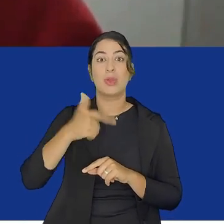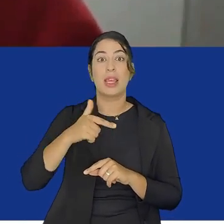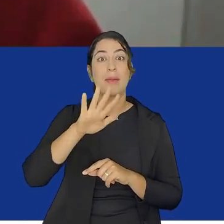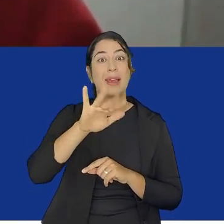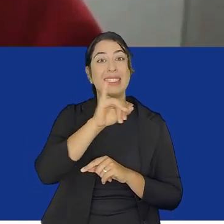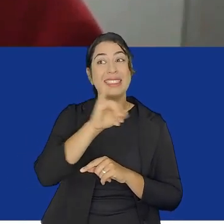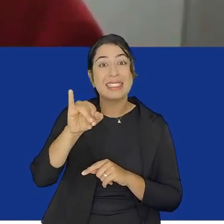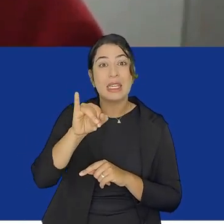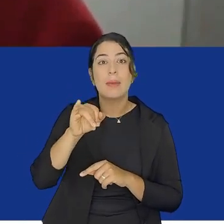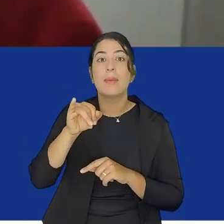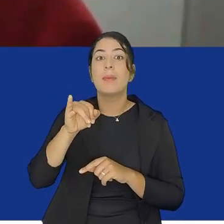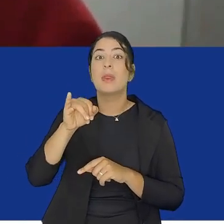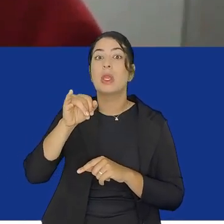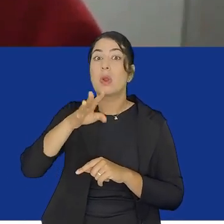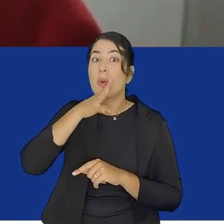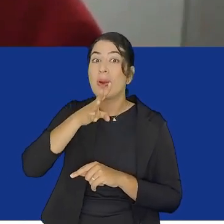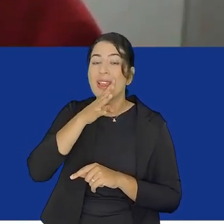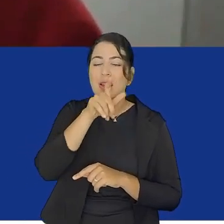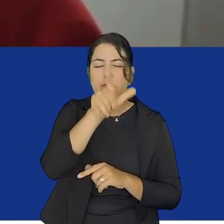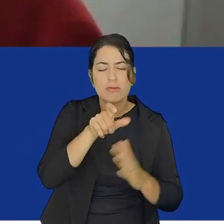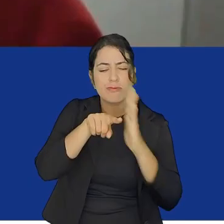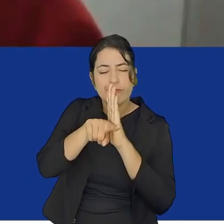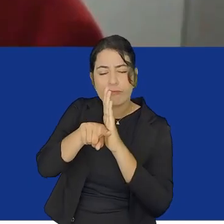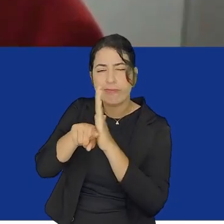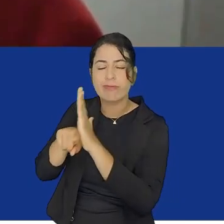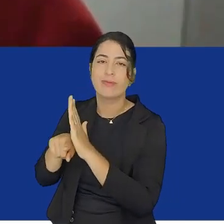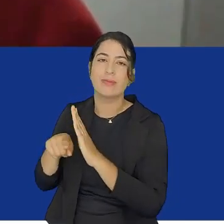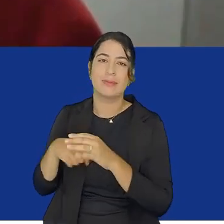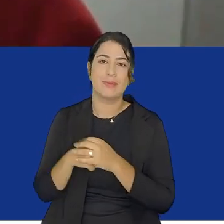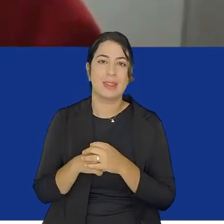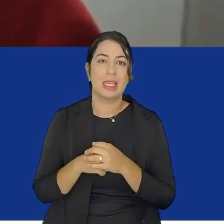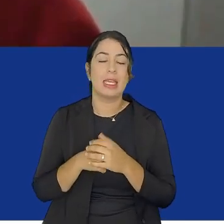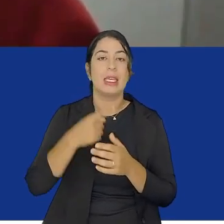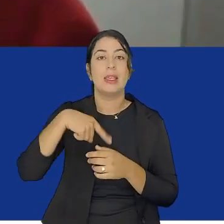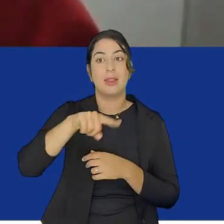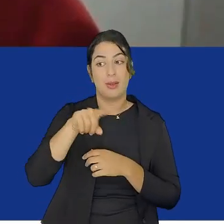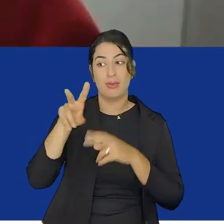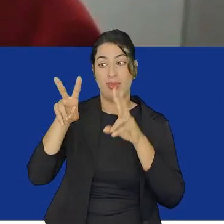Nossa, essa tua frase foi ótima, porque eu ia falar exatamente do medo e da esperança.